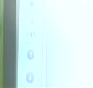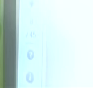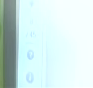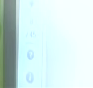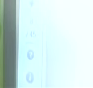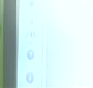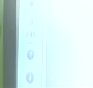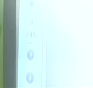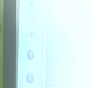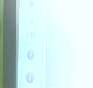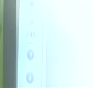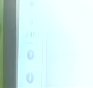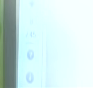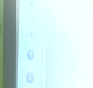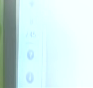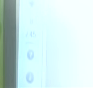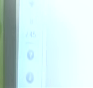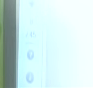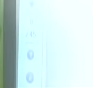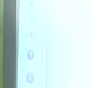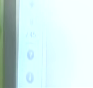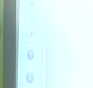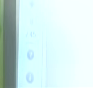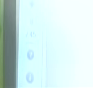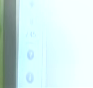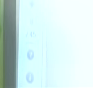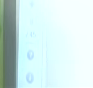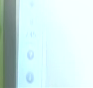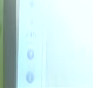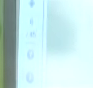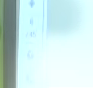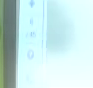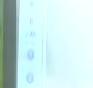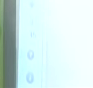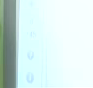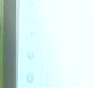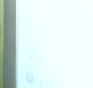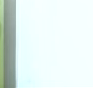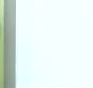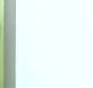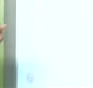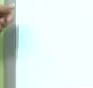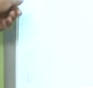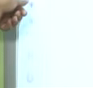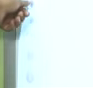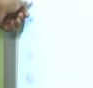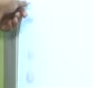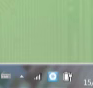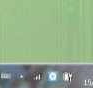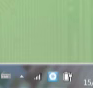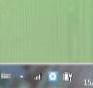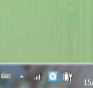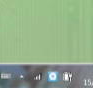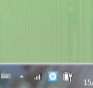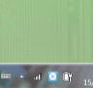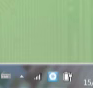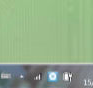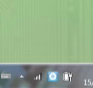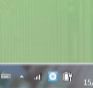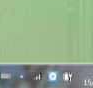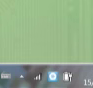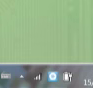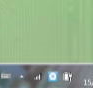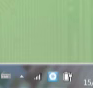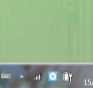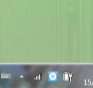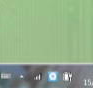Tudo que a gente vai aprendendo, a gente vai acumulando no nosso cérebro. Esse acúmulo, vamos dar um exemplo aqui, né, de